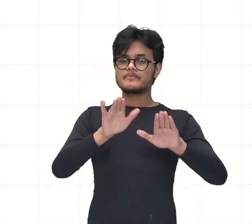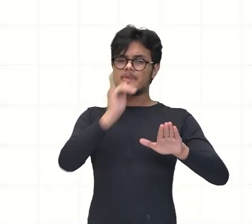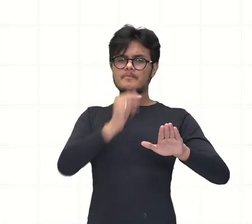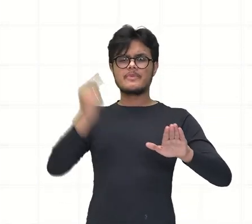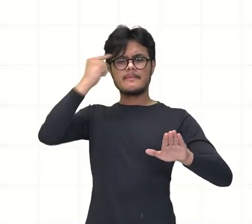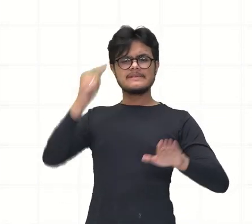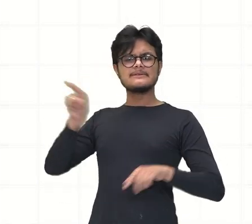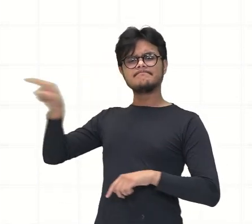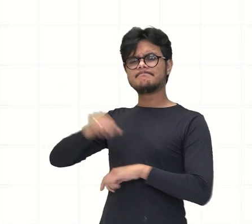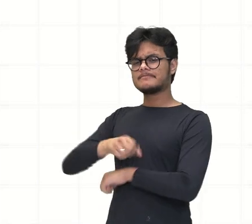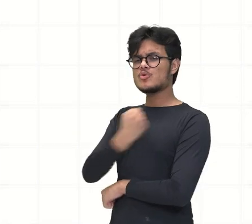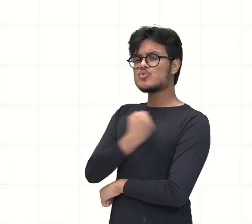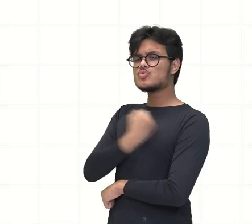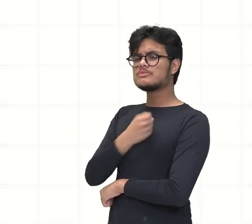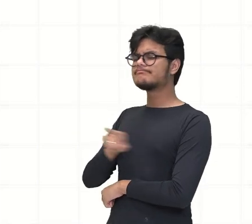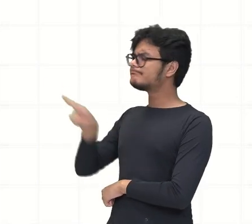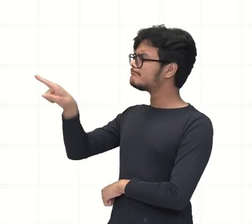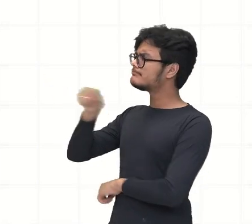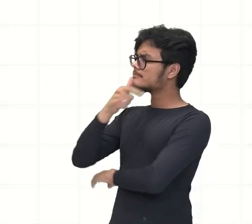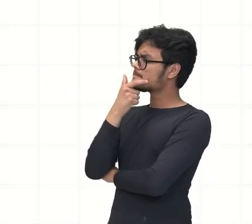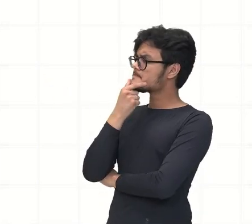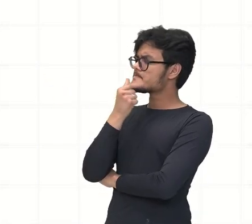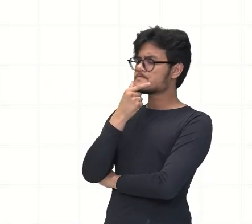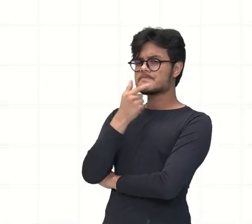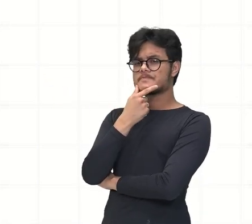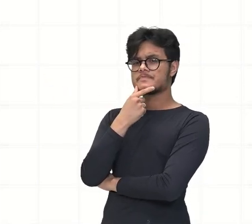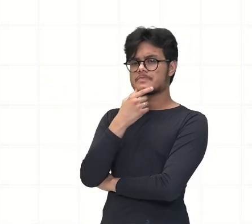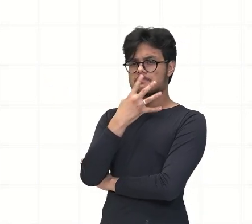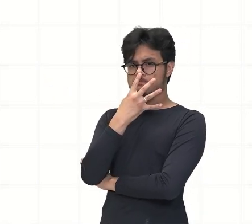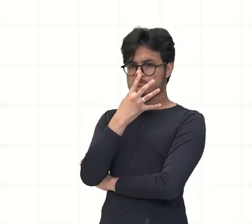bem aqui, ó, porque